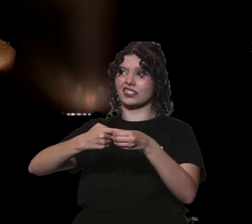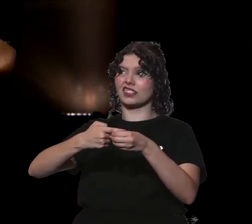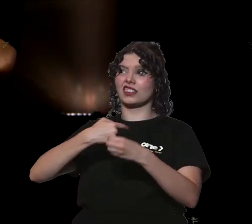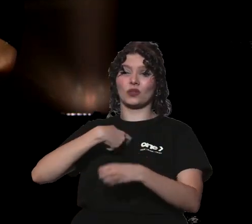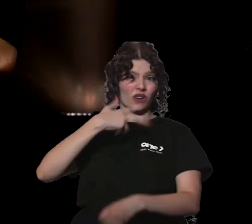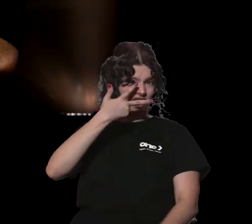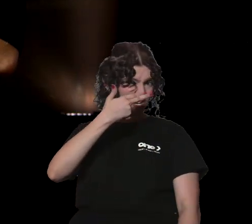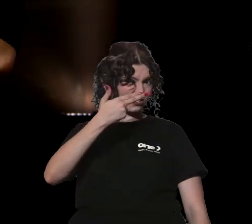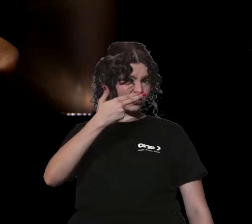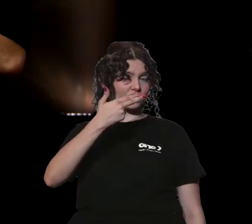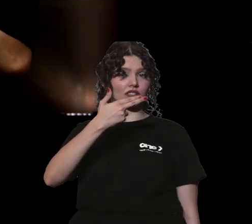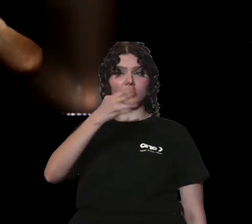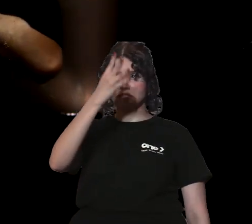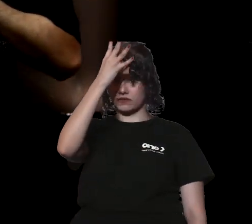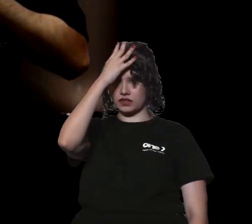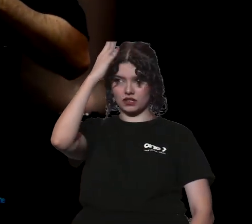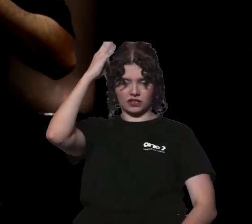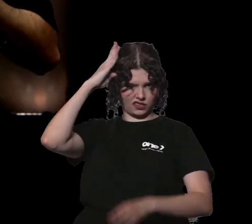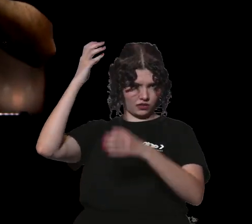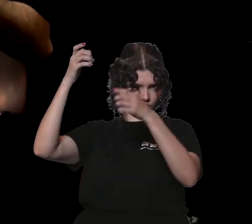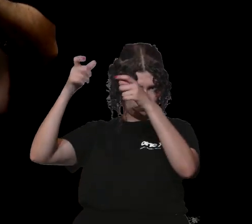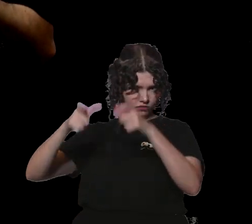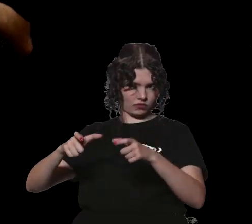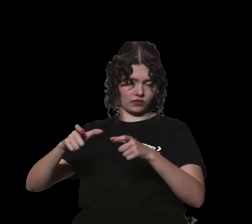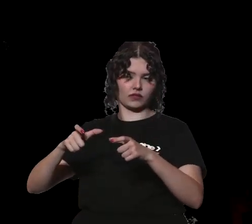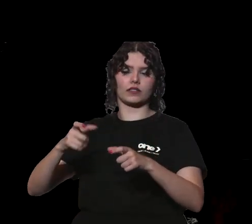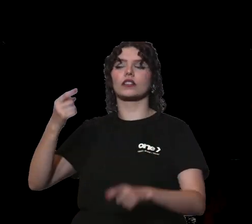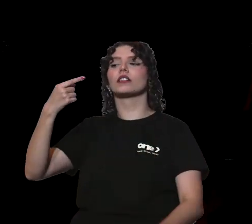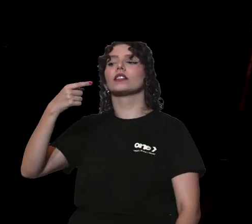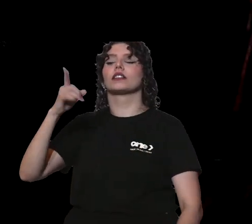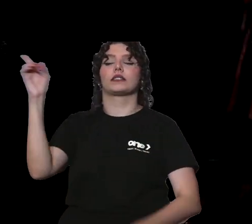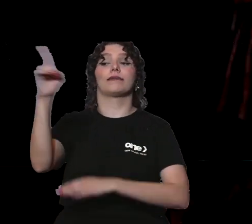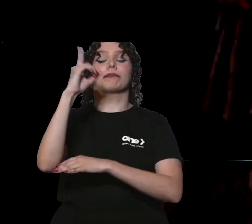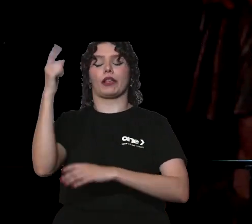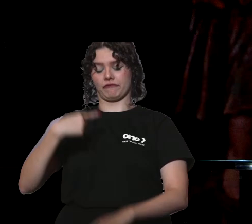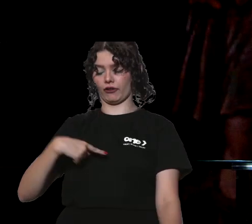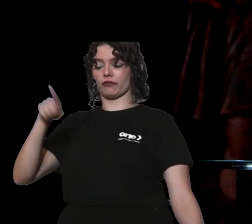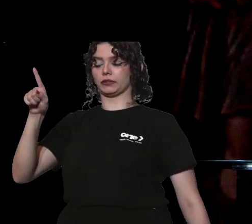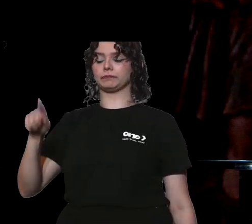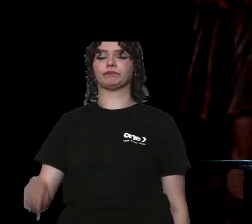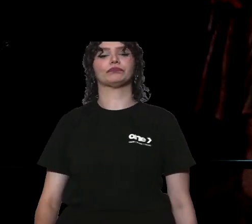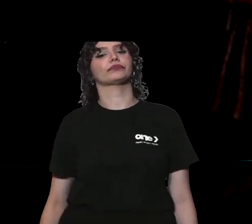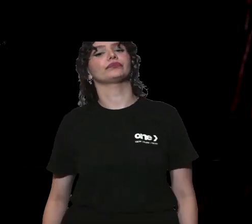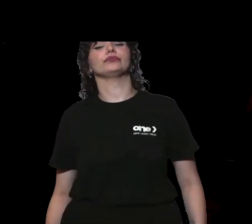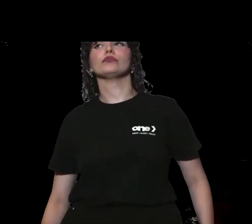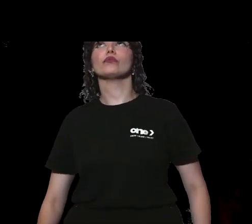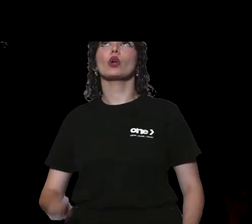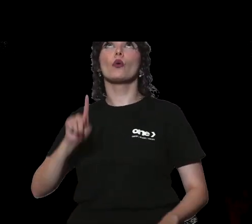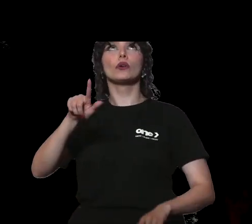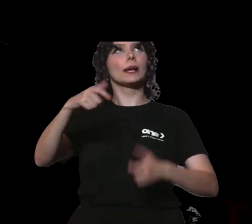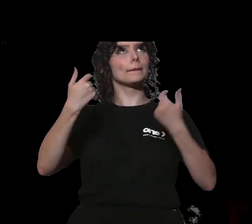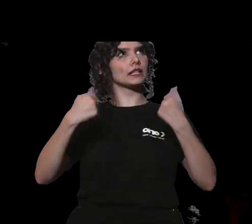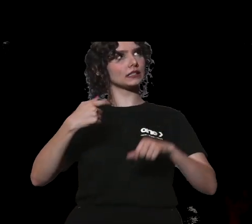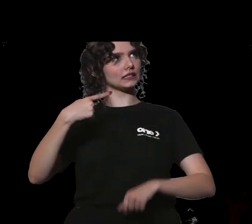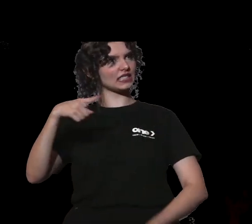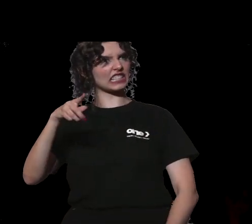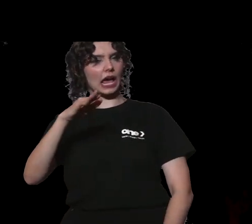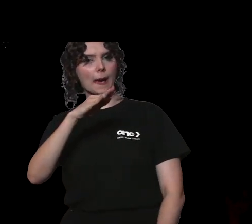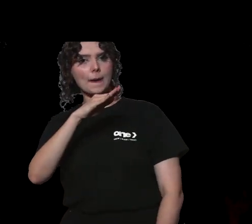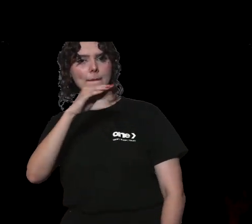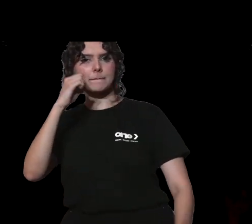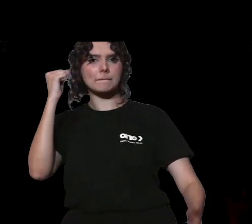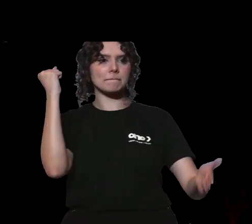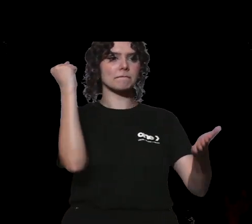Filístia. Filístia, é isso aí. Ele foi lá e ele disse, olha, você tem que ir para lá e